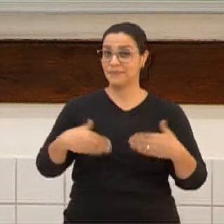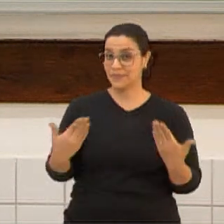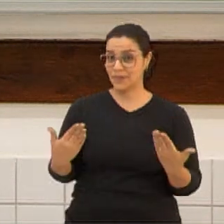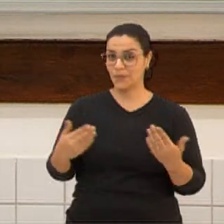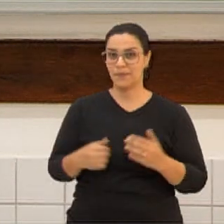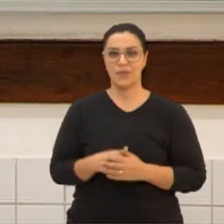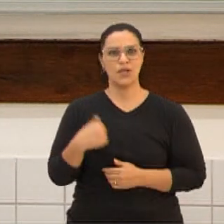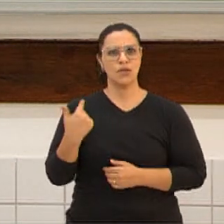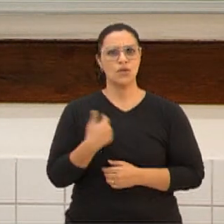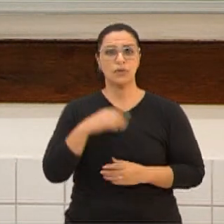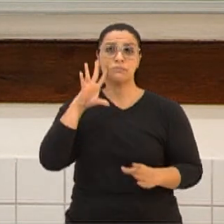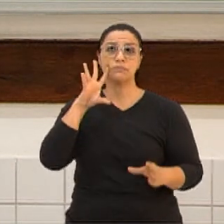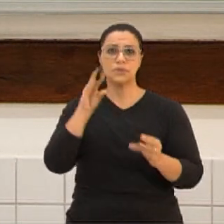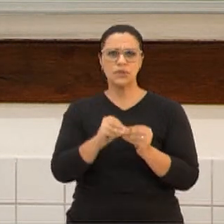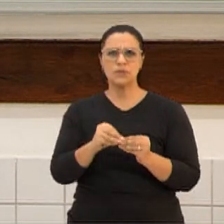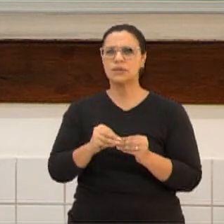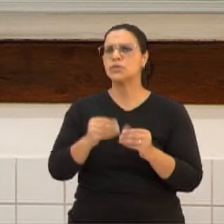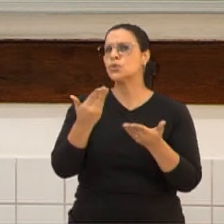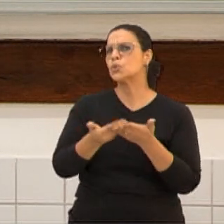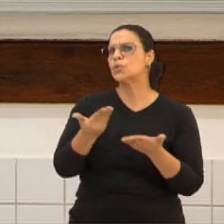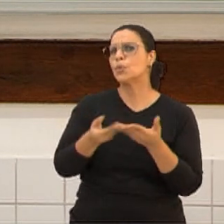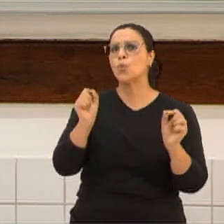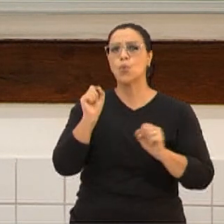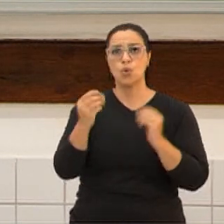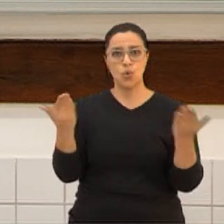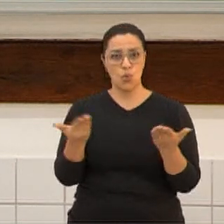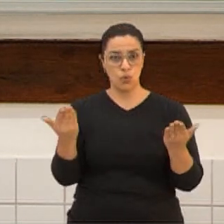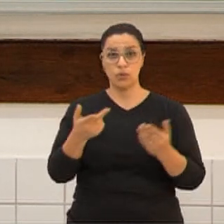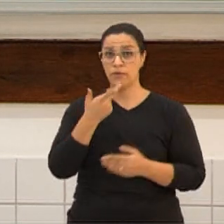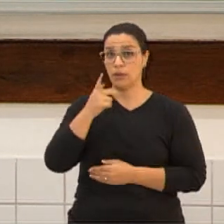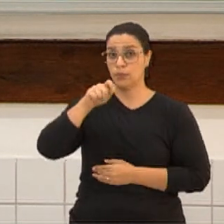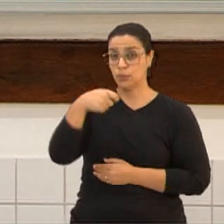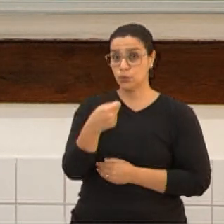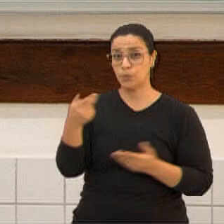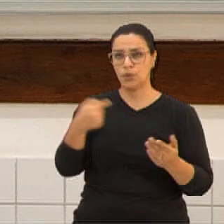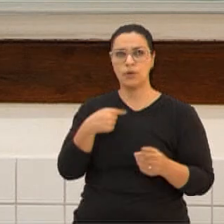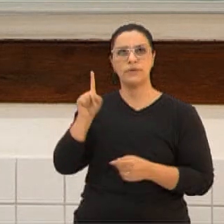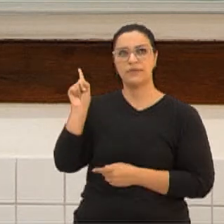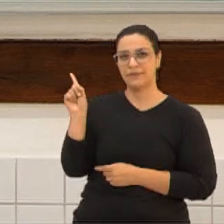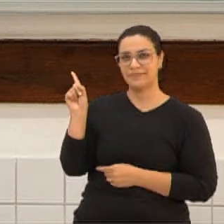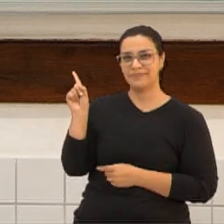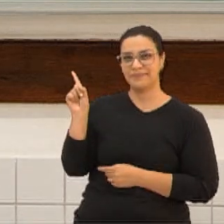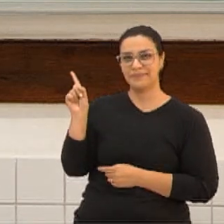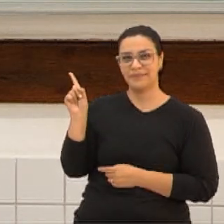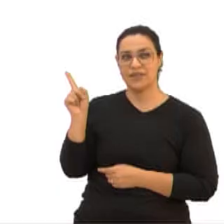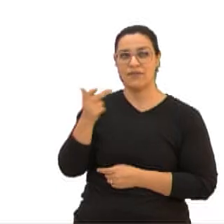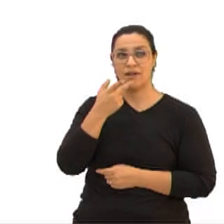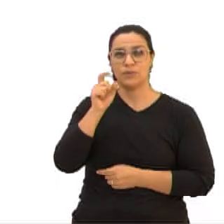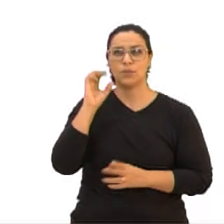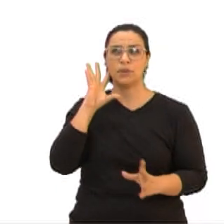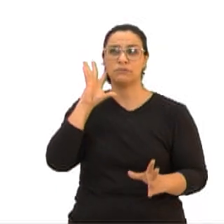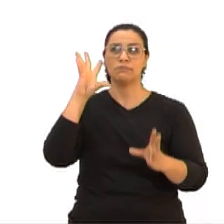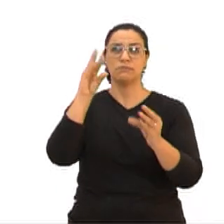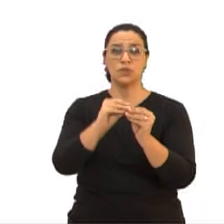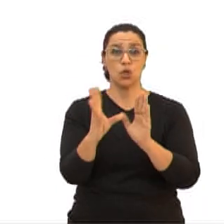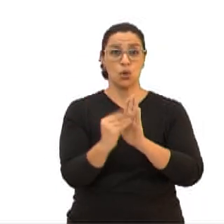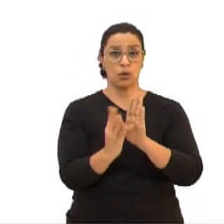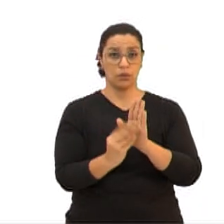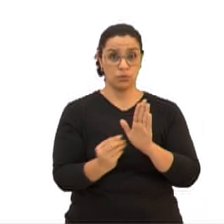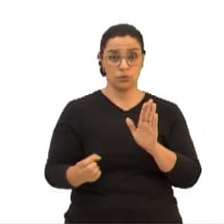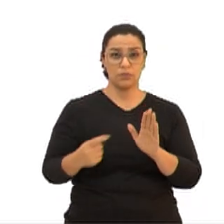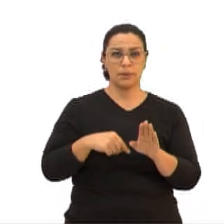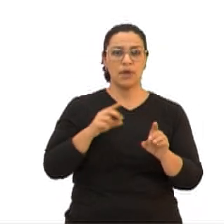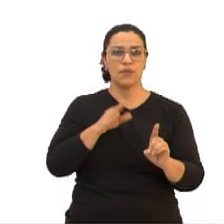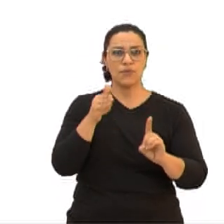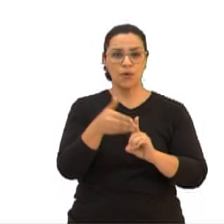Muito bem. Nossa revisão, o que nós trabalhamos na aula de hoje? Nós falamos, conforme você pode ver aqui na tela, nós fizemos uma retomada de conteúdos